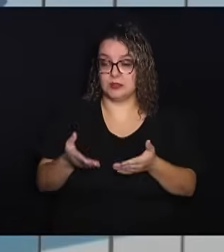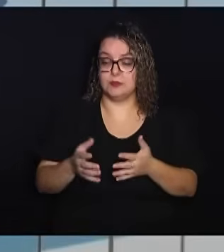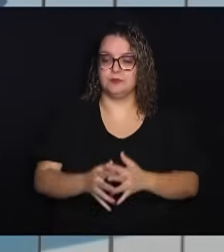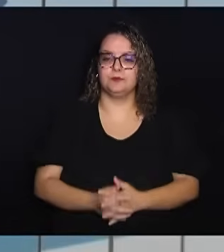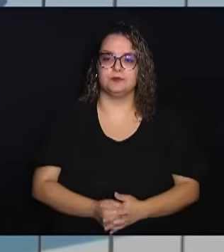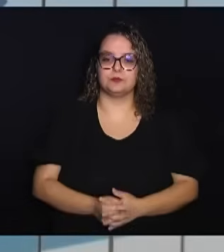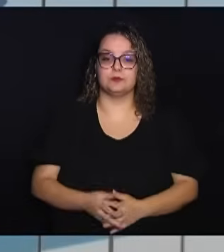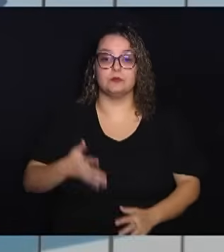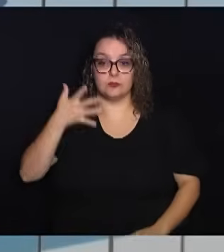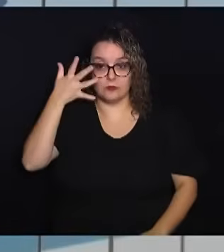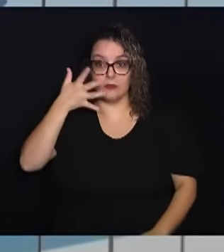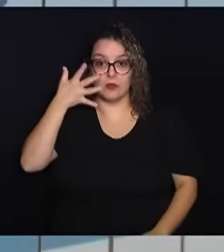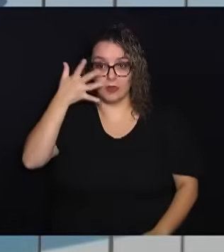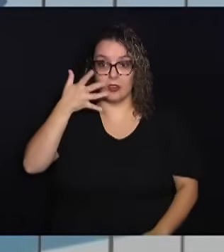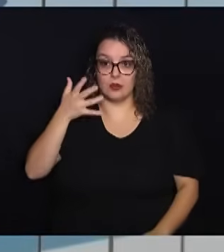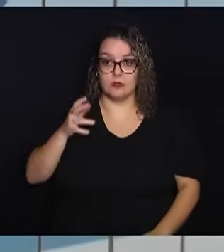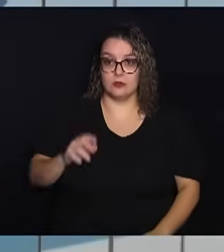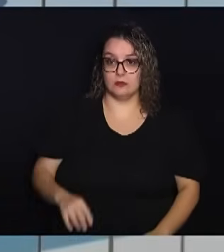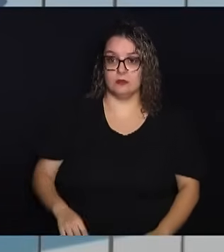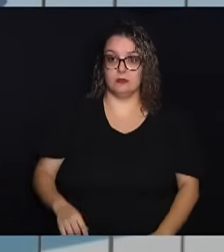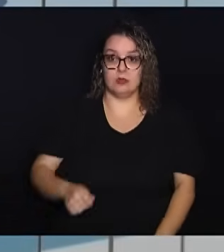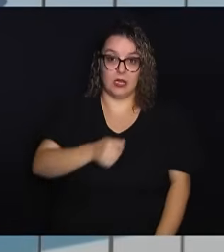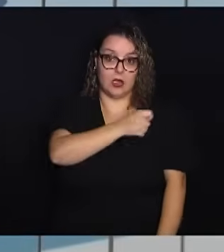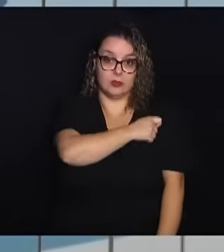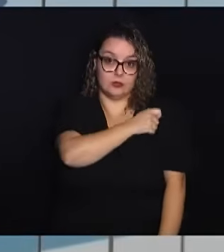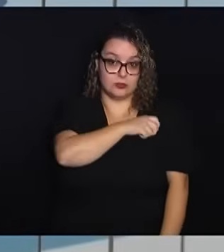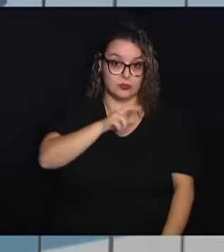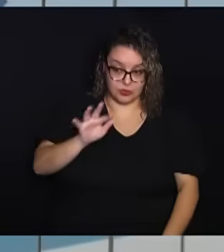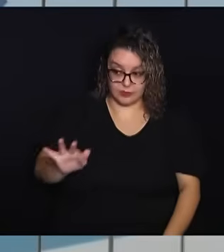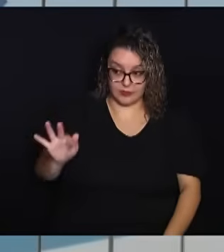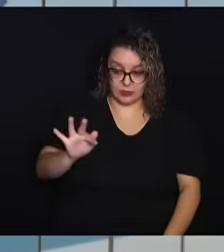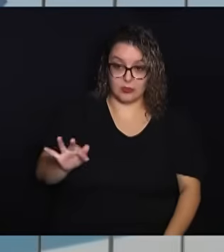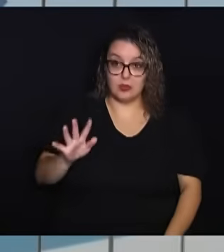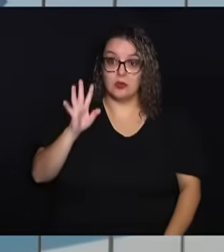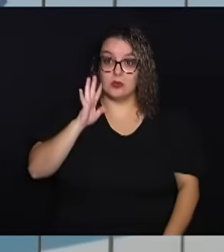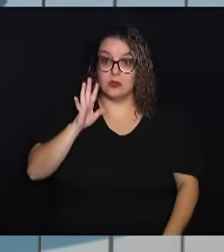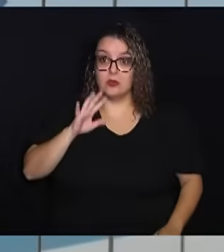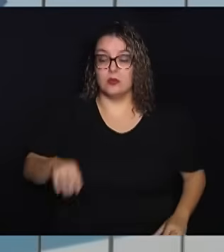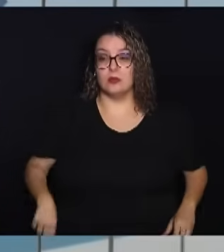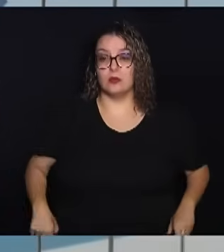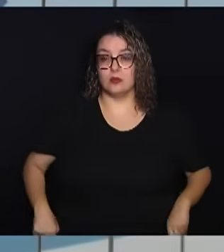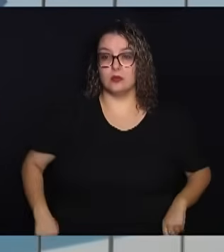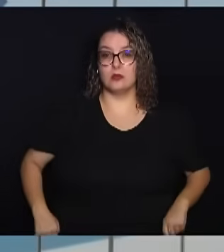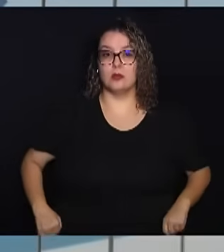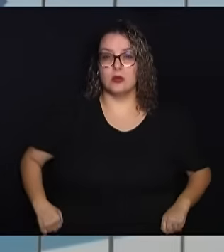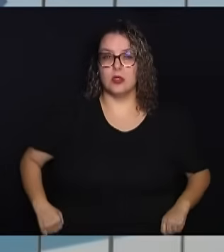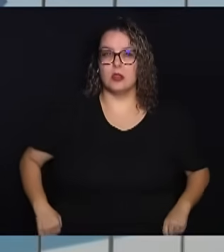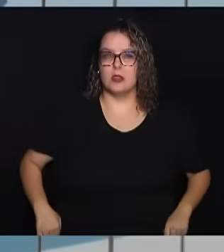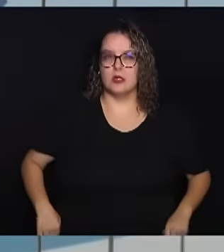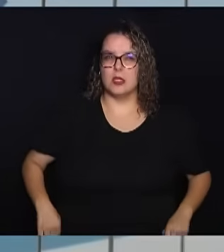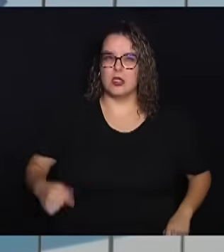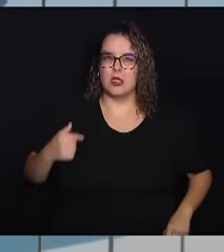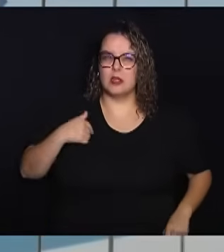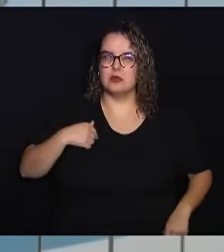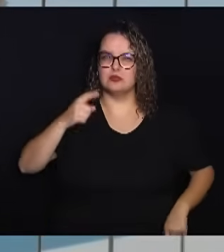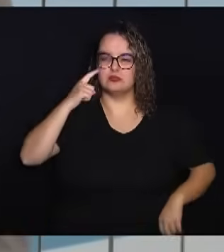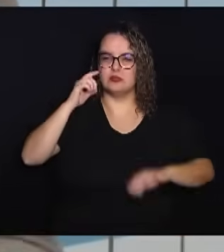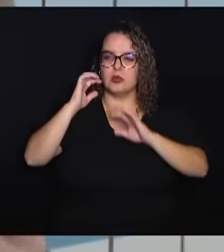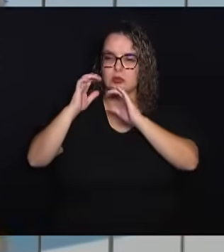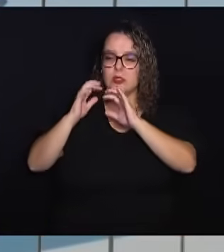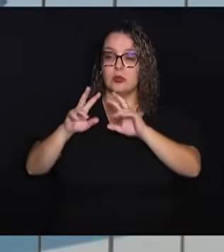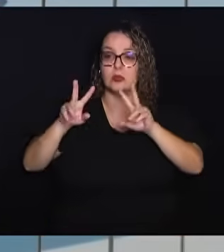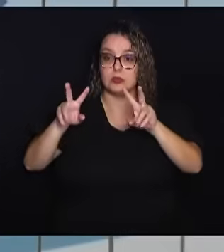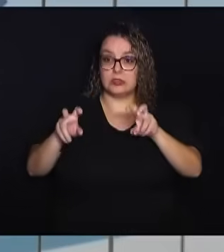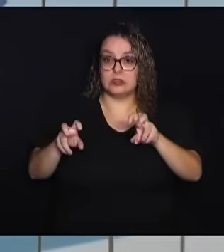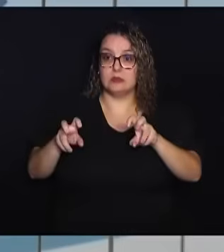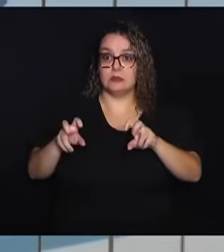uma palestra para universitários e foi bem legal, me trouxe bastante reflexão, né? O tema da palestra, de